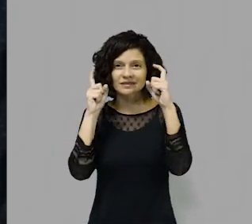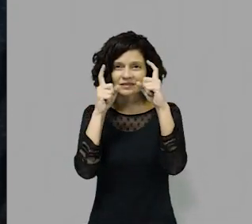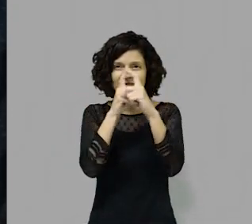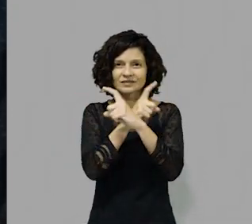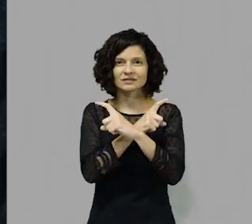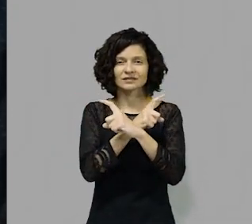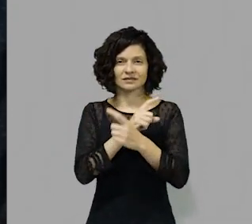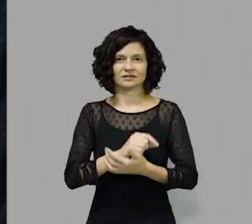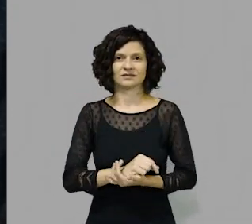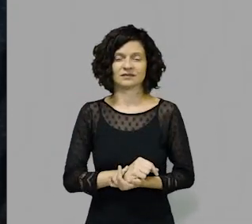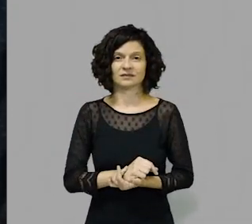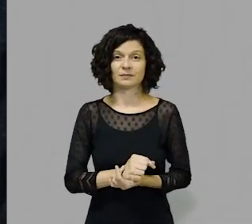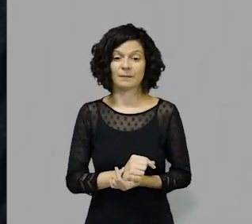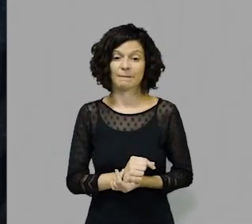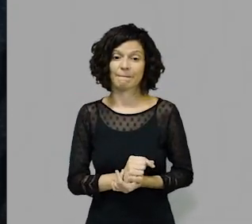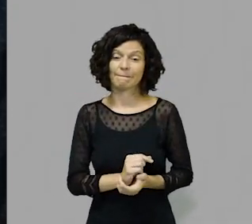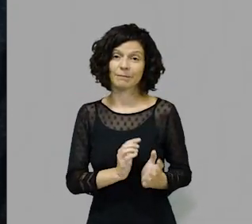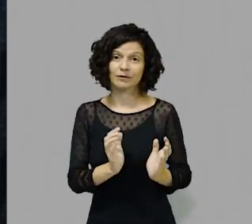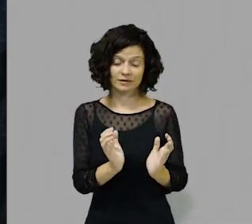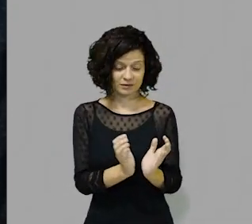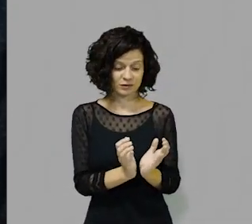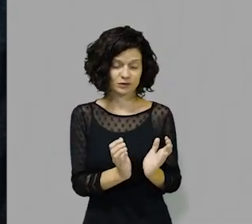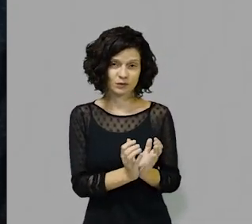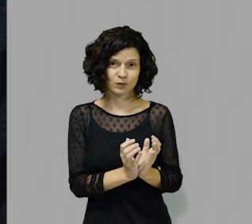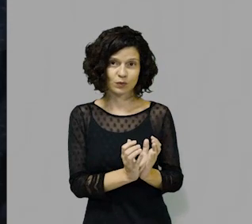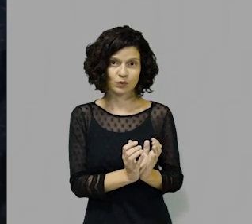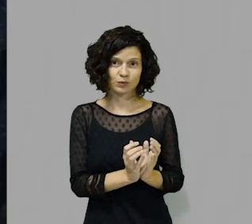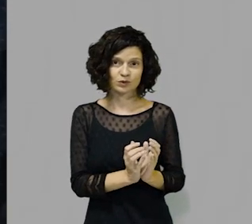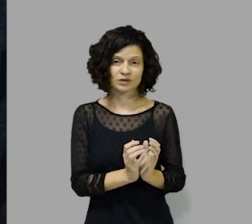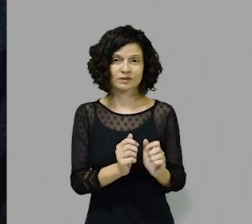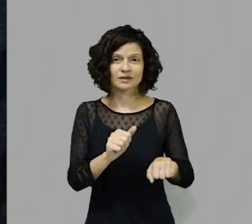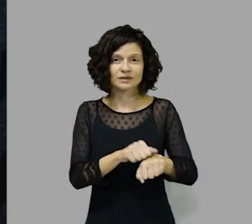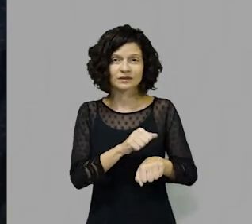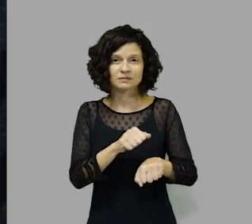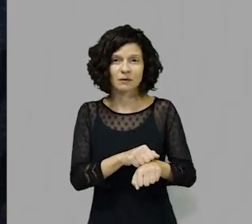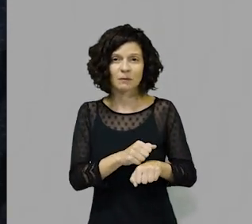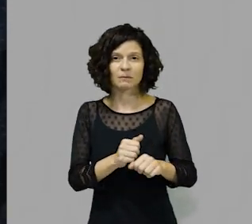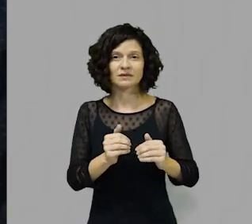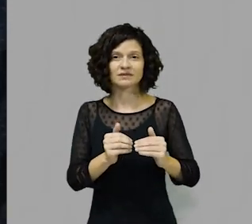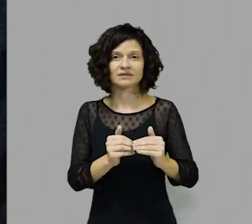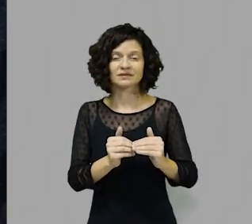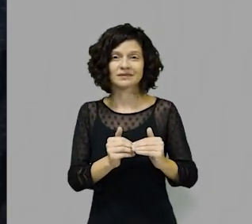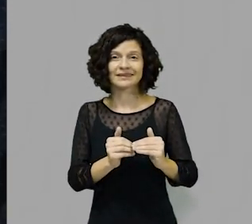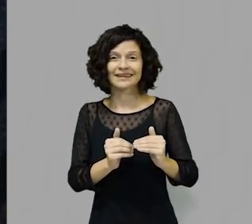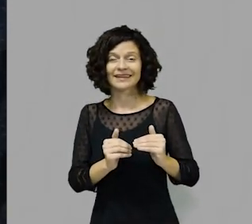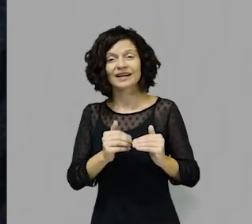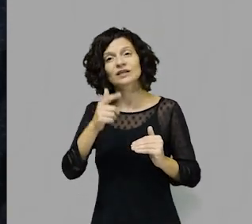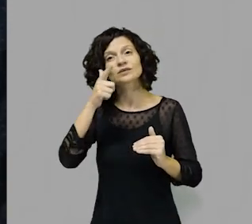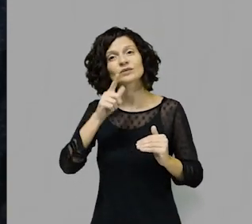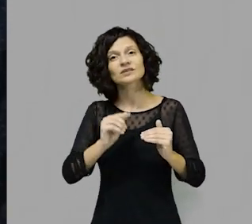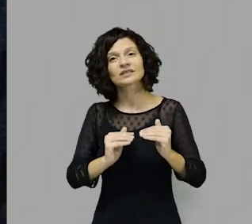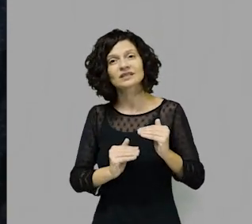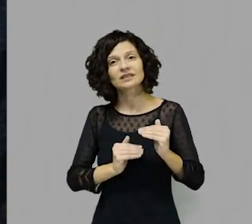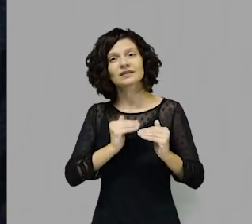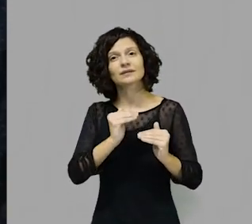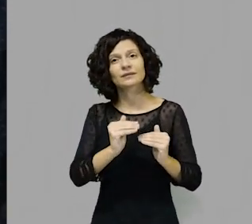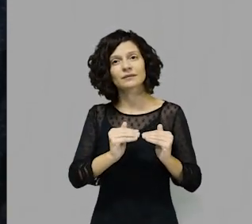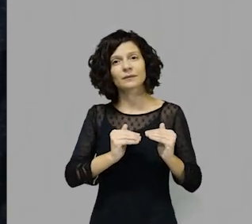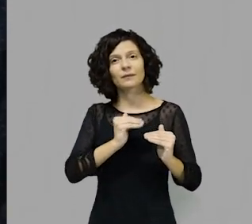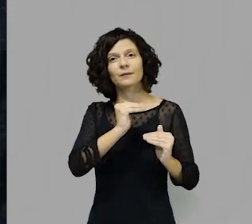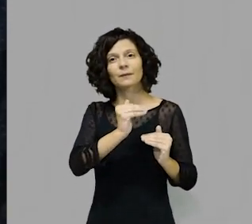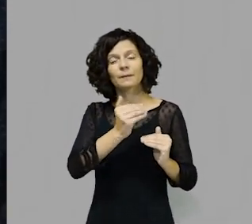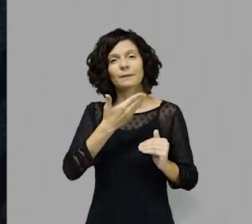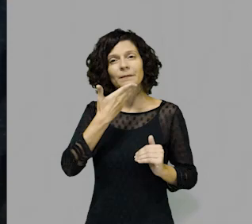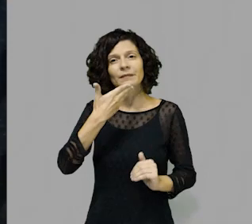é vulnerável, que é desfavorecida economicamente, ela consiga ter um padrão um pouco melhor de vida.